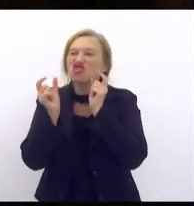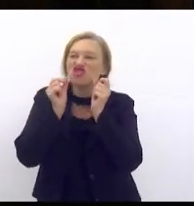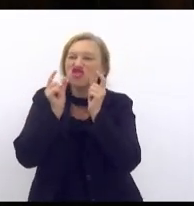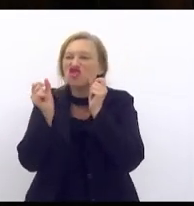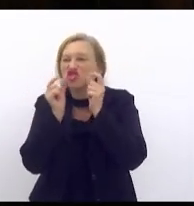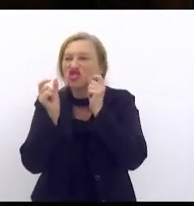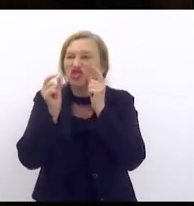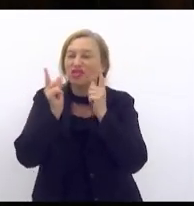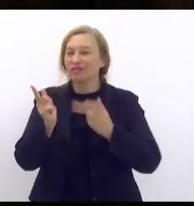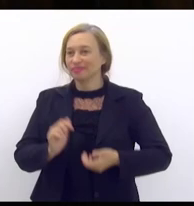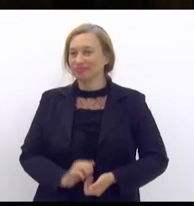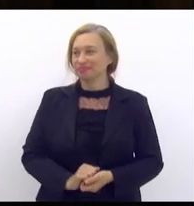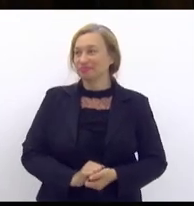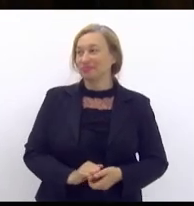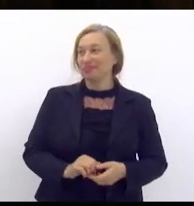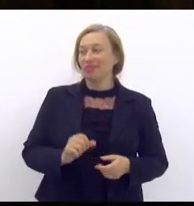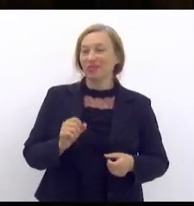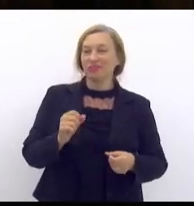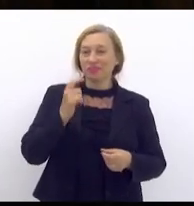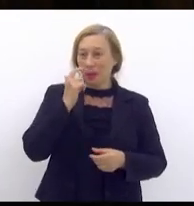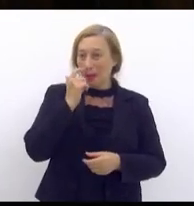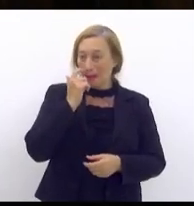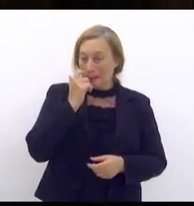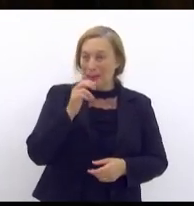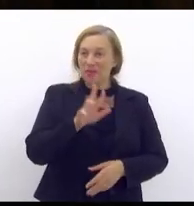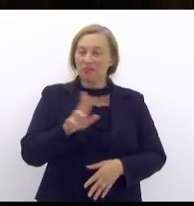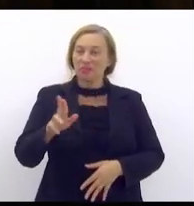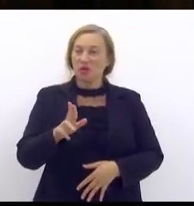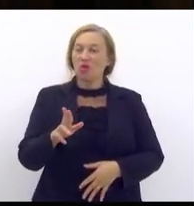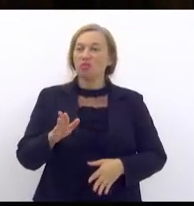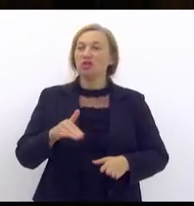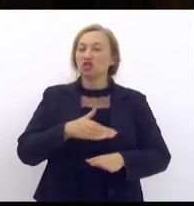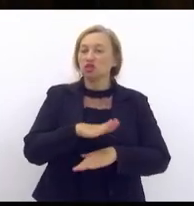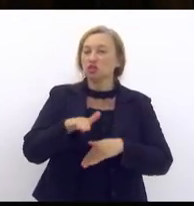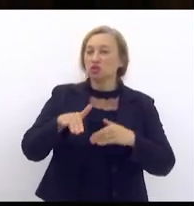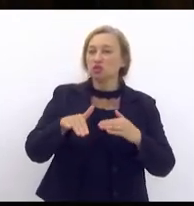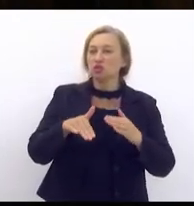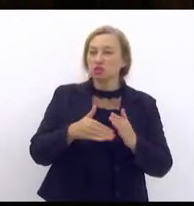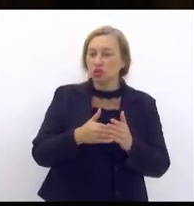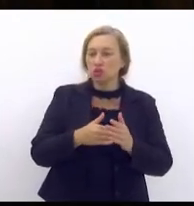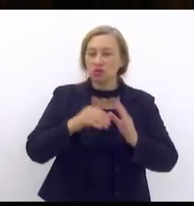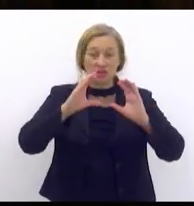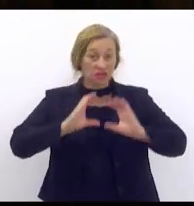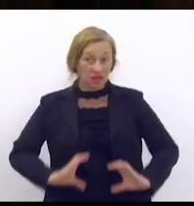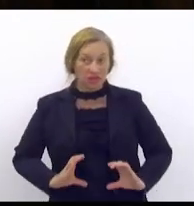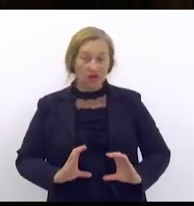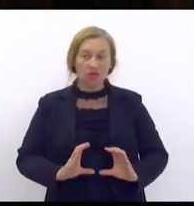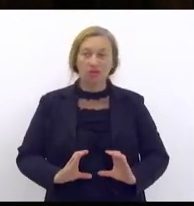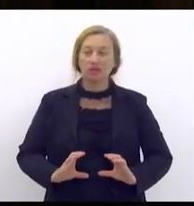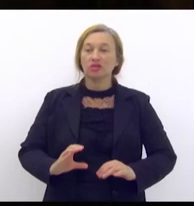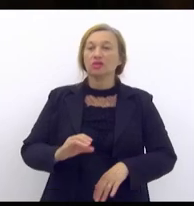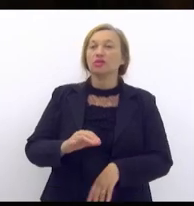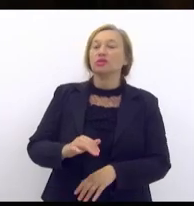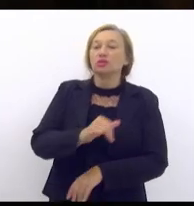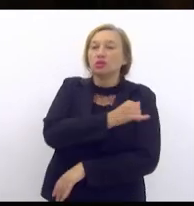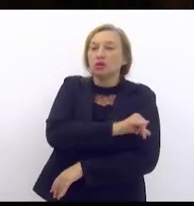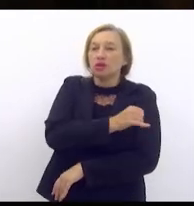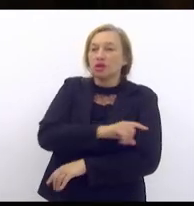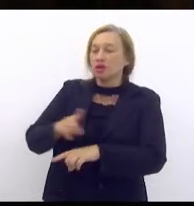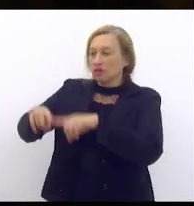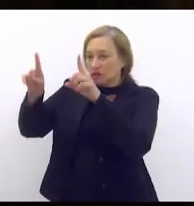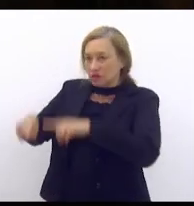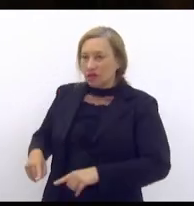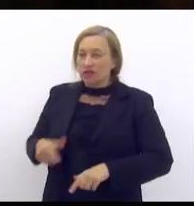então, minha indignação aqui, em nome do meu eleitor, em nome de qualquer cidadão carioca, em nome de qualquer funcionário que trabalha aqui nessa casa,